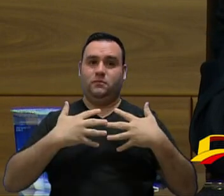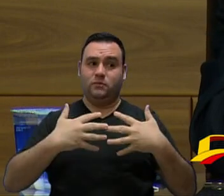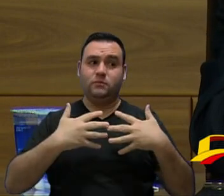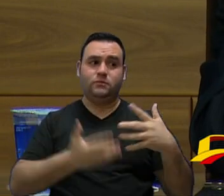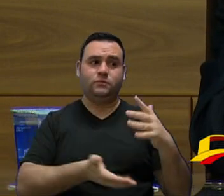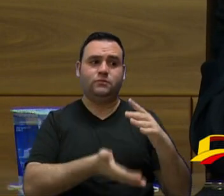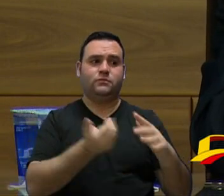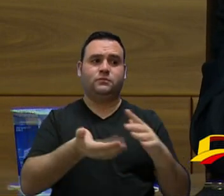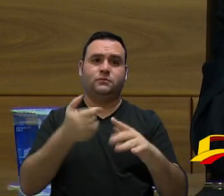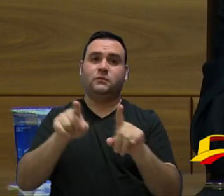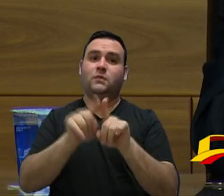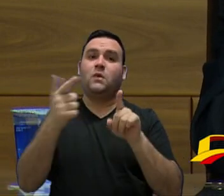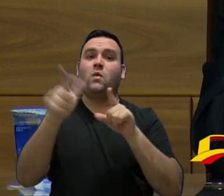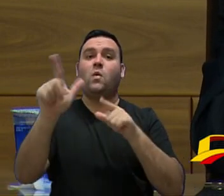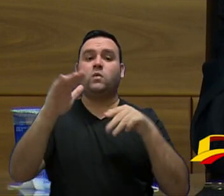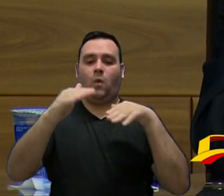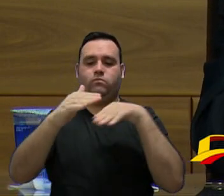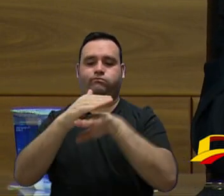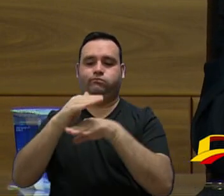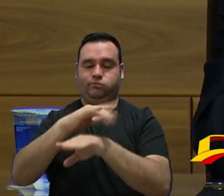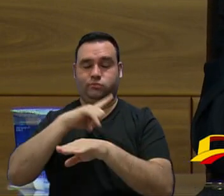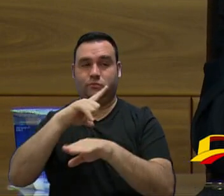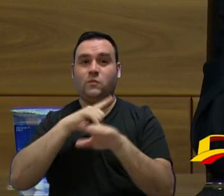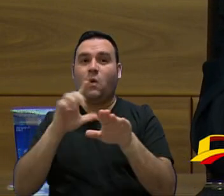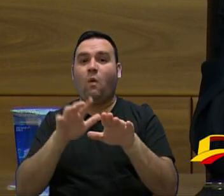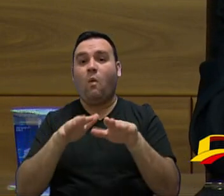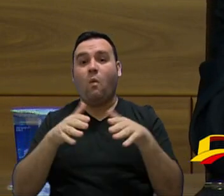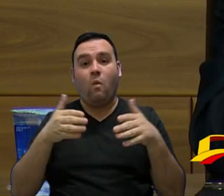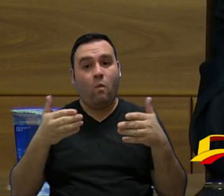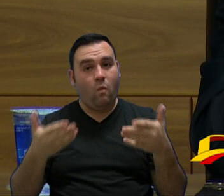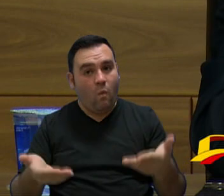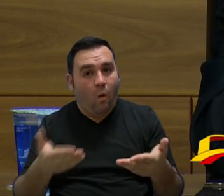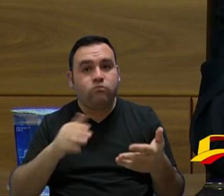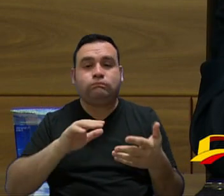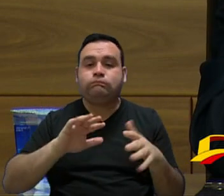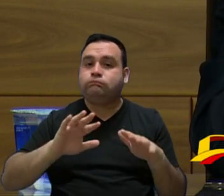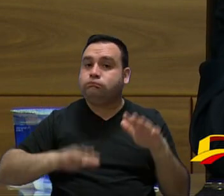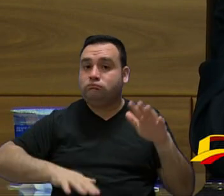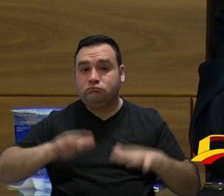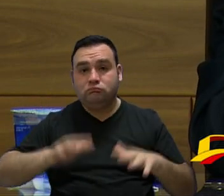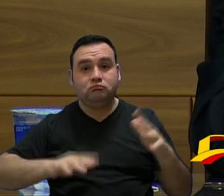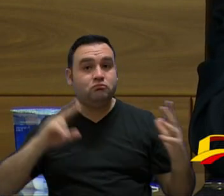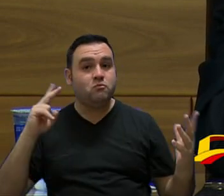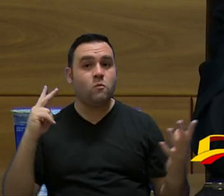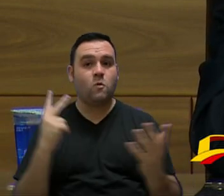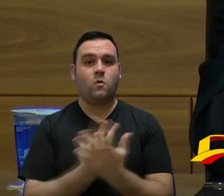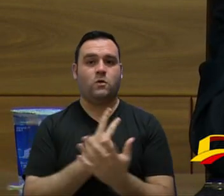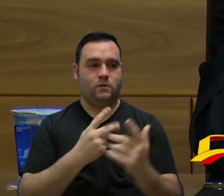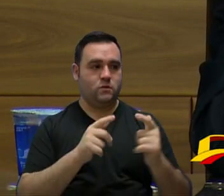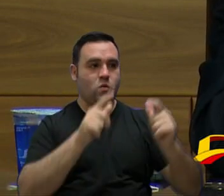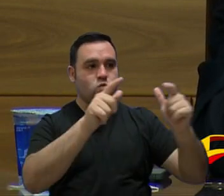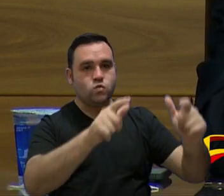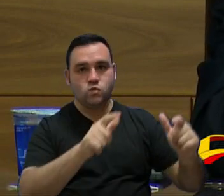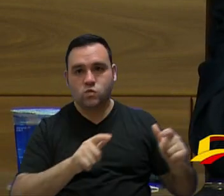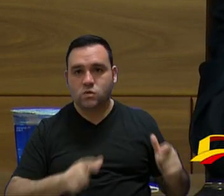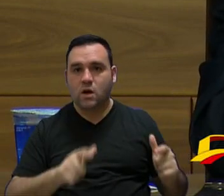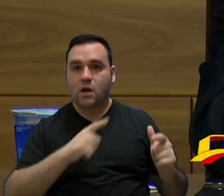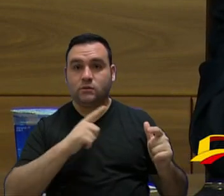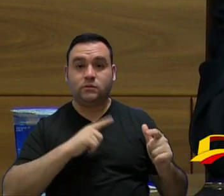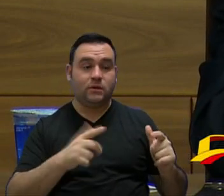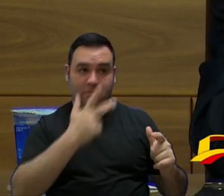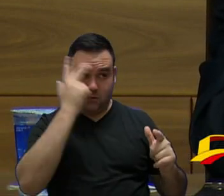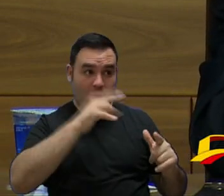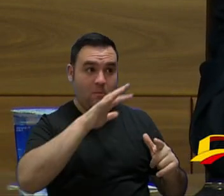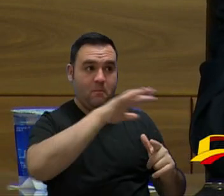nós temos também outra reserva ou se eventualmente nós tivermos em algum local uma